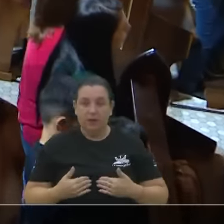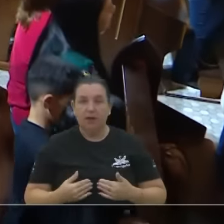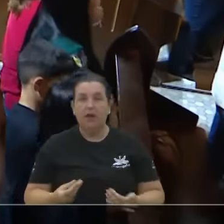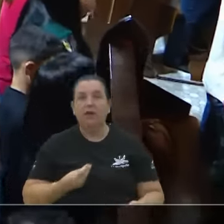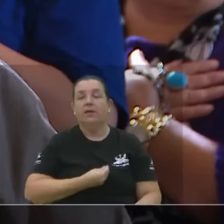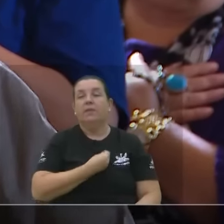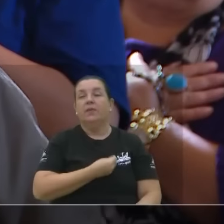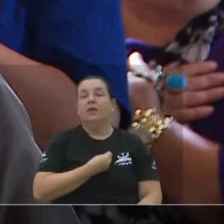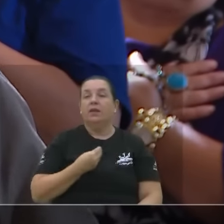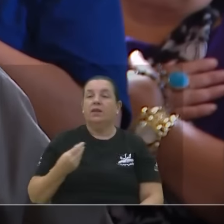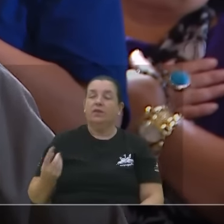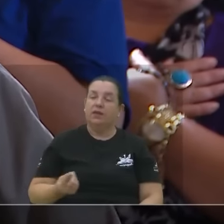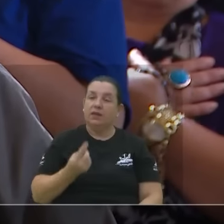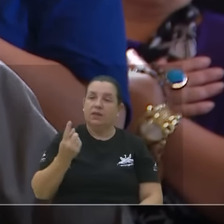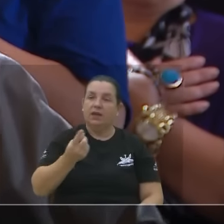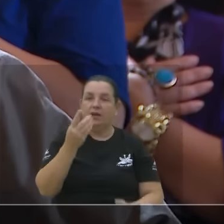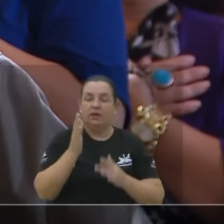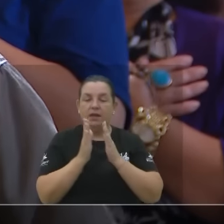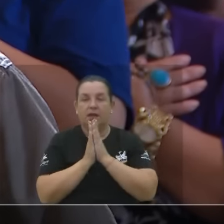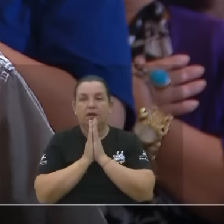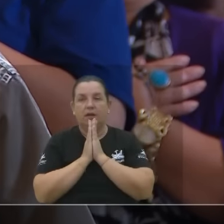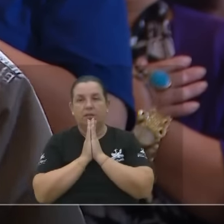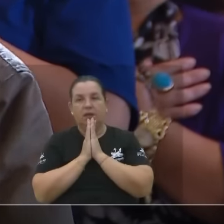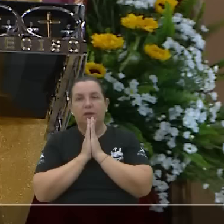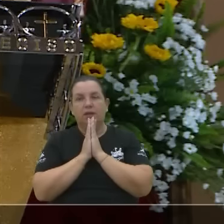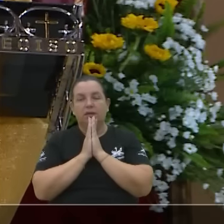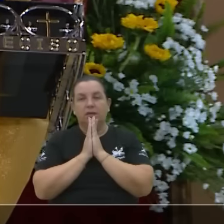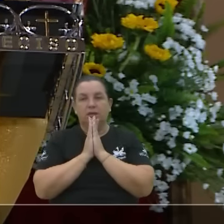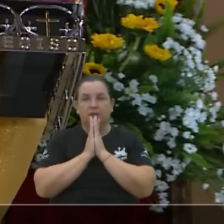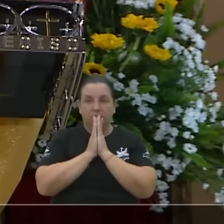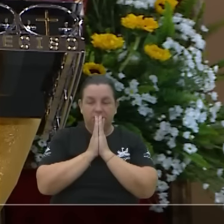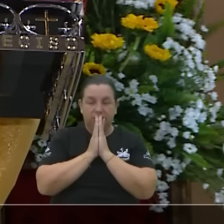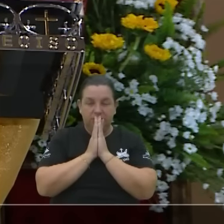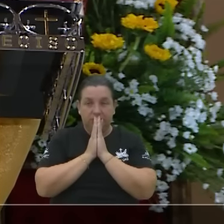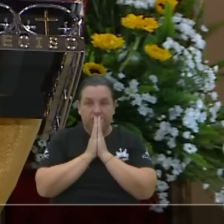da carne e na vida eterna. Amém.